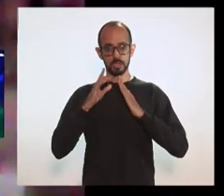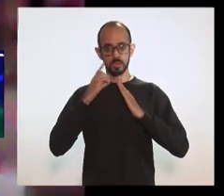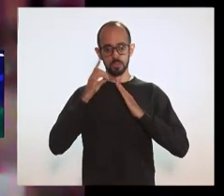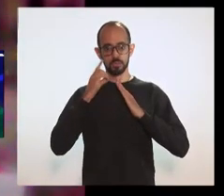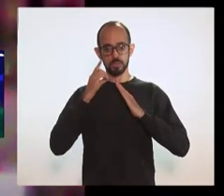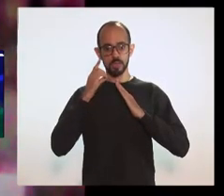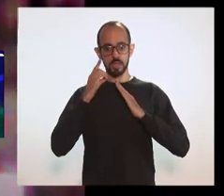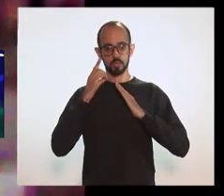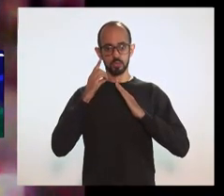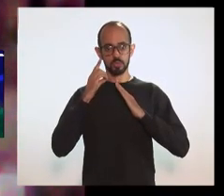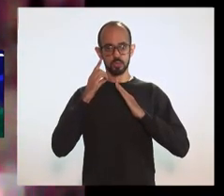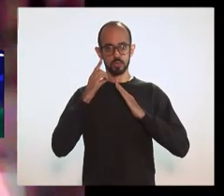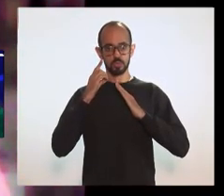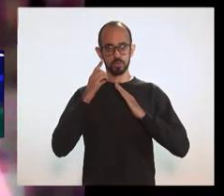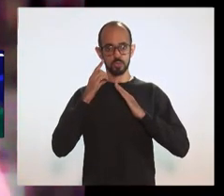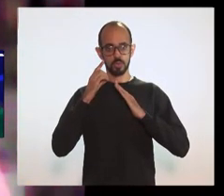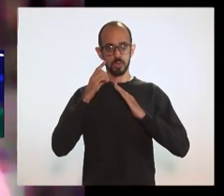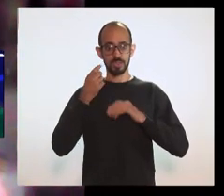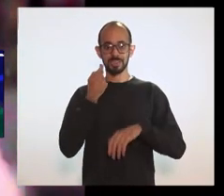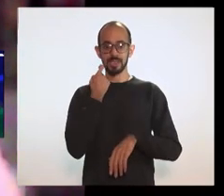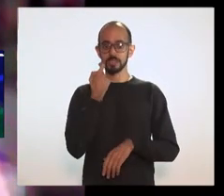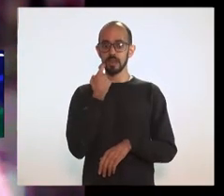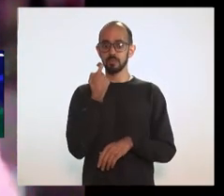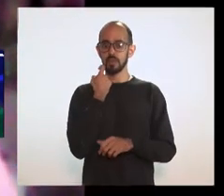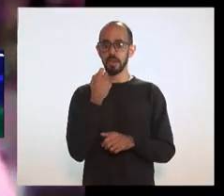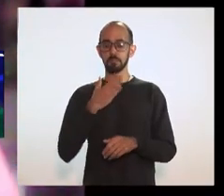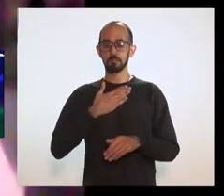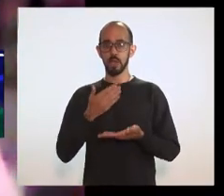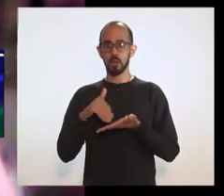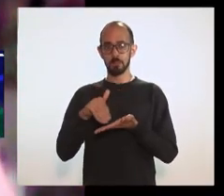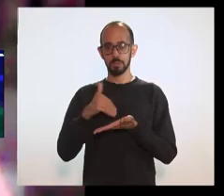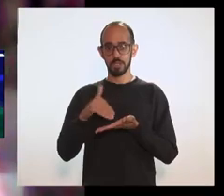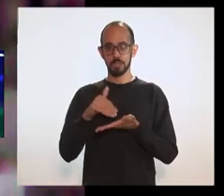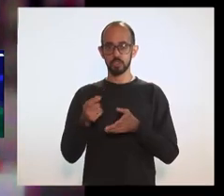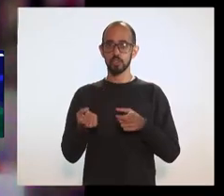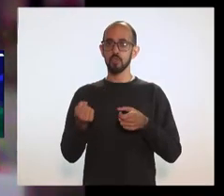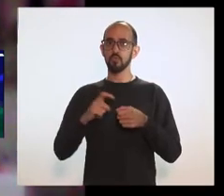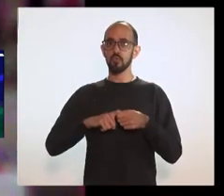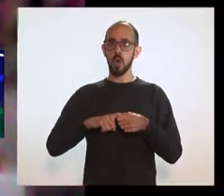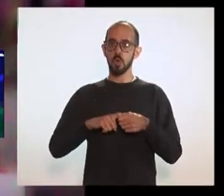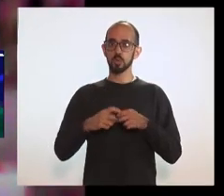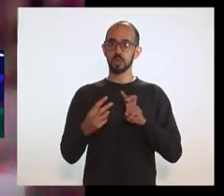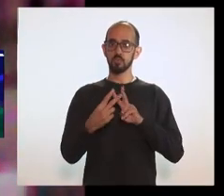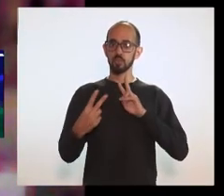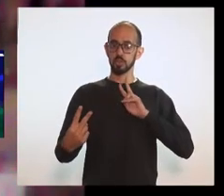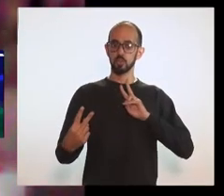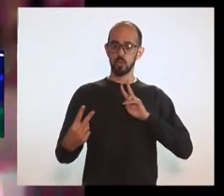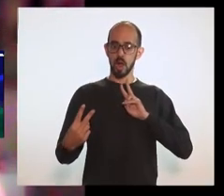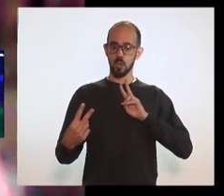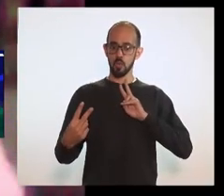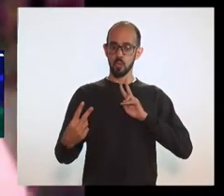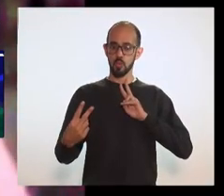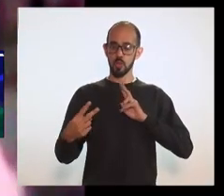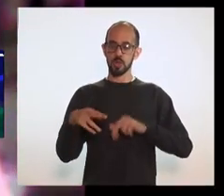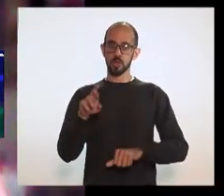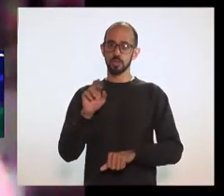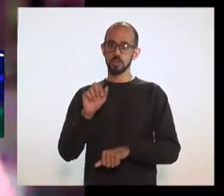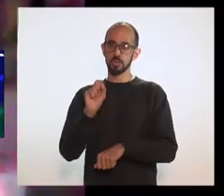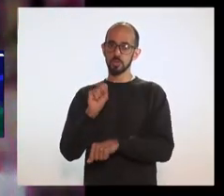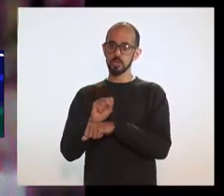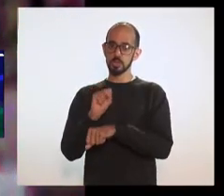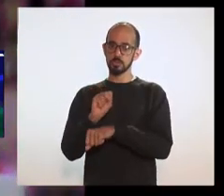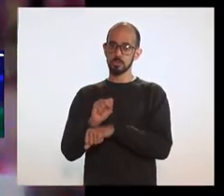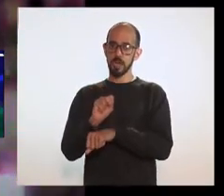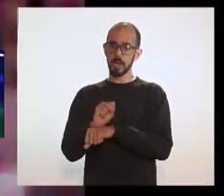período. A partir de sexta-feira, meu gabinete volta a funcionar remotamente. Aguardo as explicações